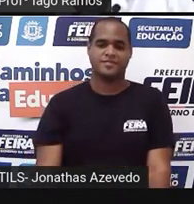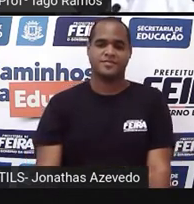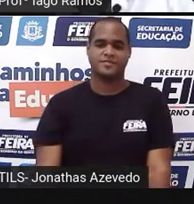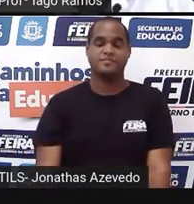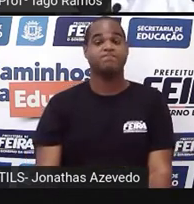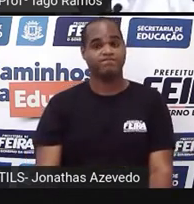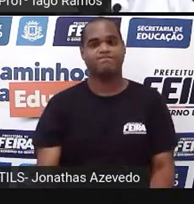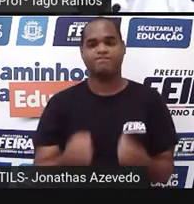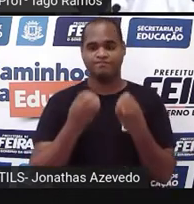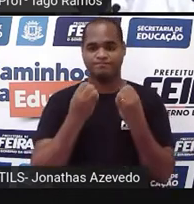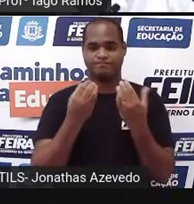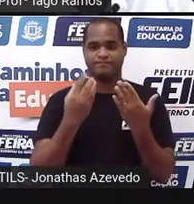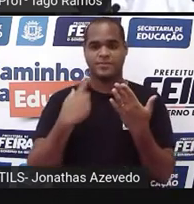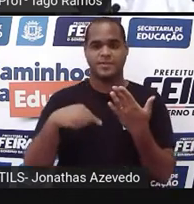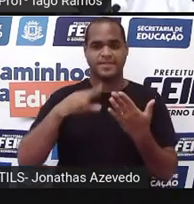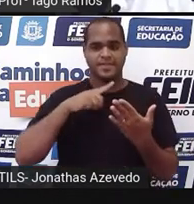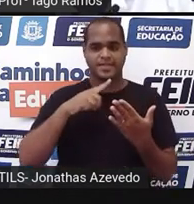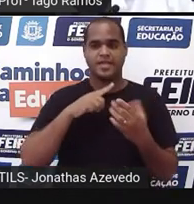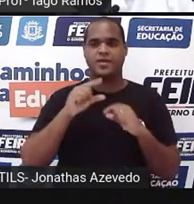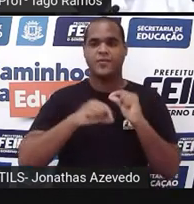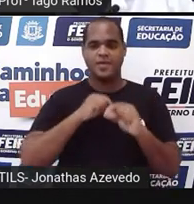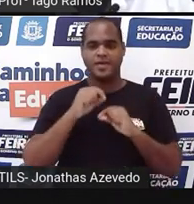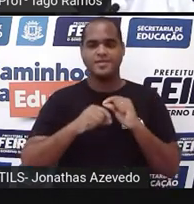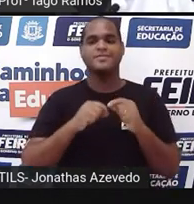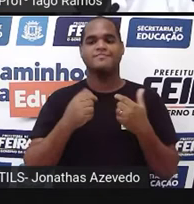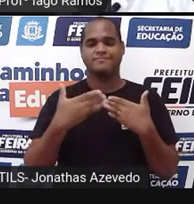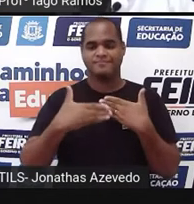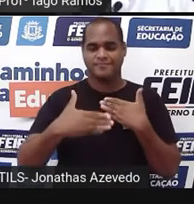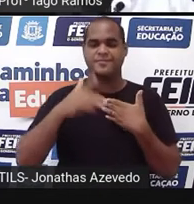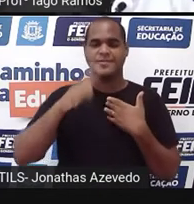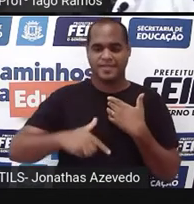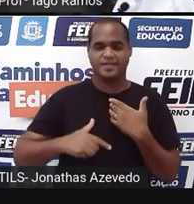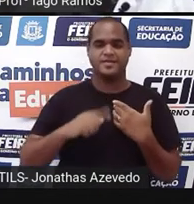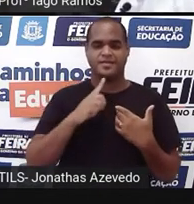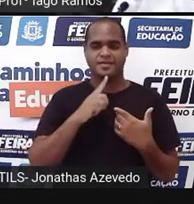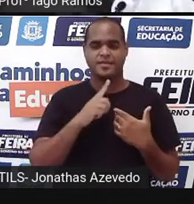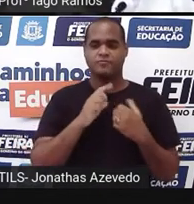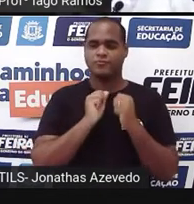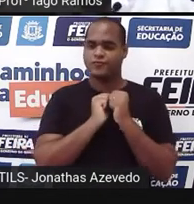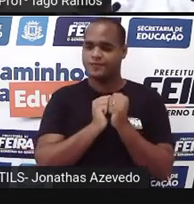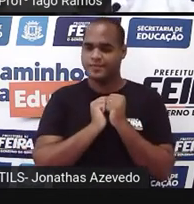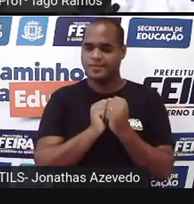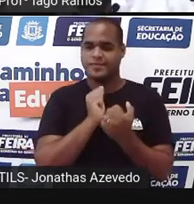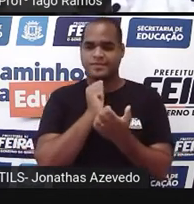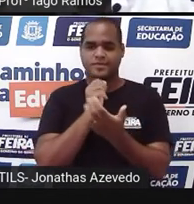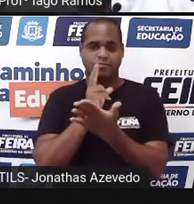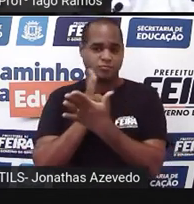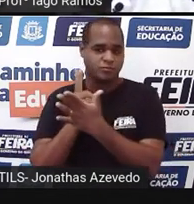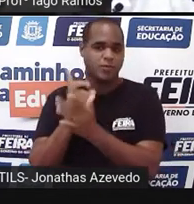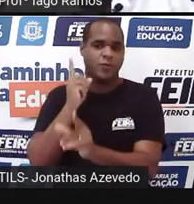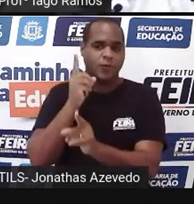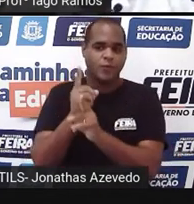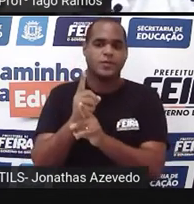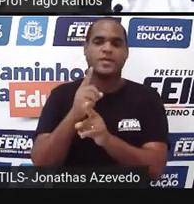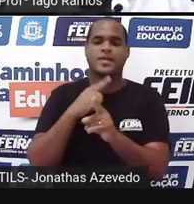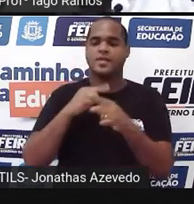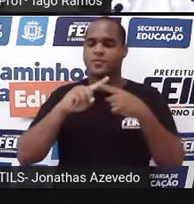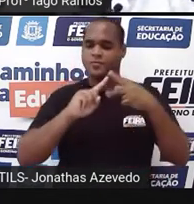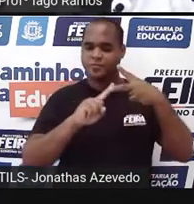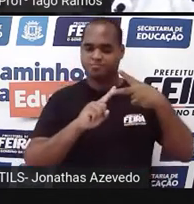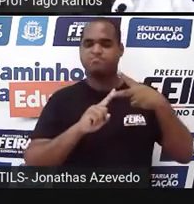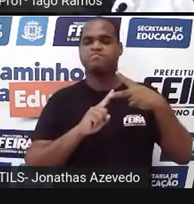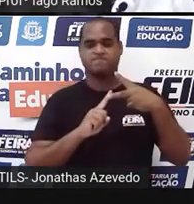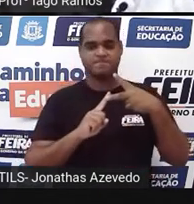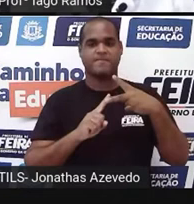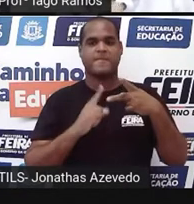Oi e aí a gente foi né Depois que a gente teve que a gente encontrou essas duas equações a gente